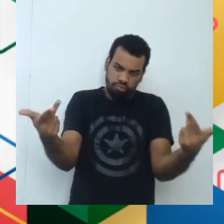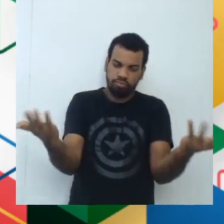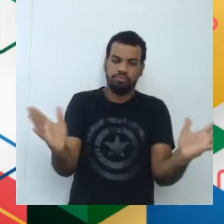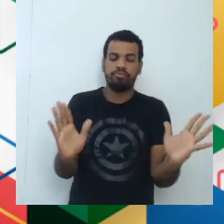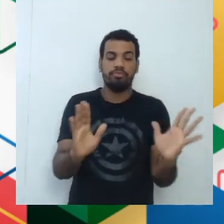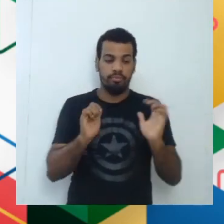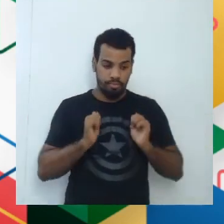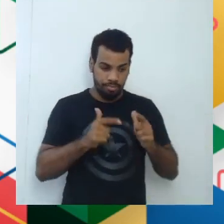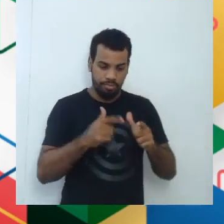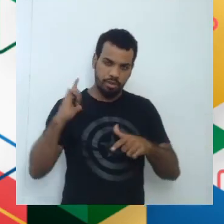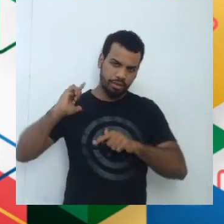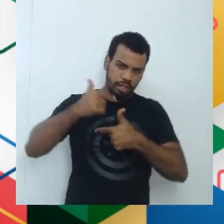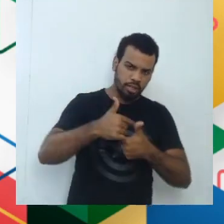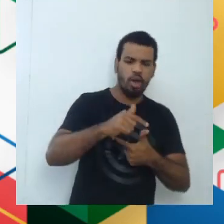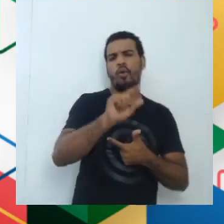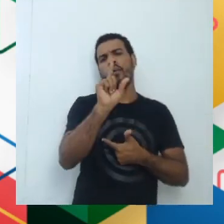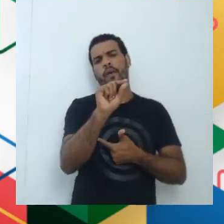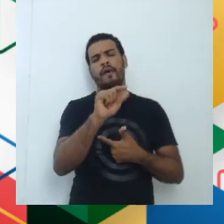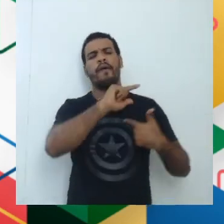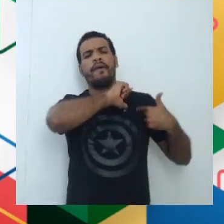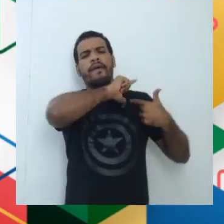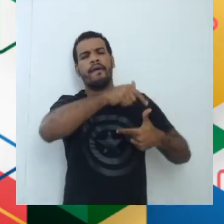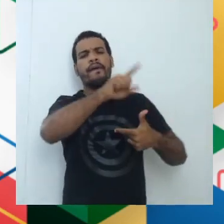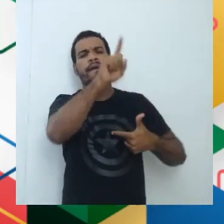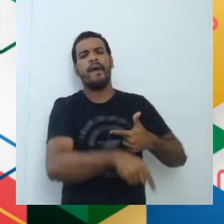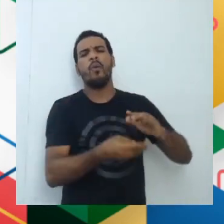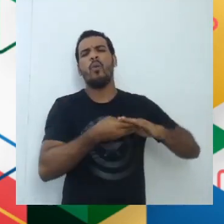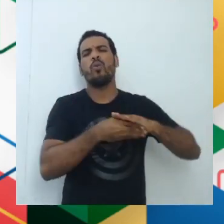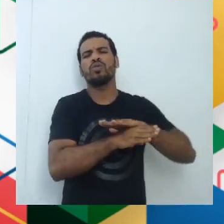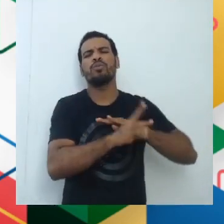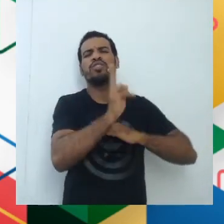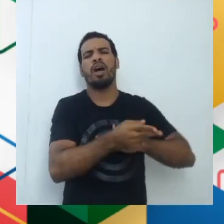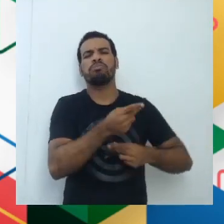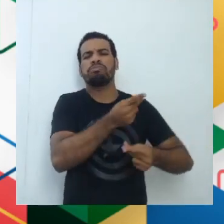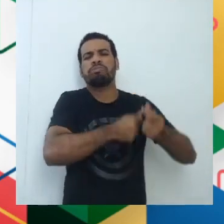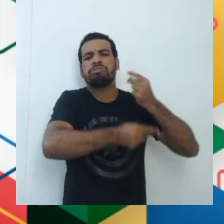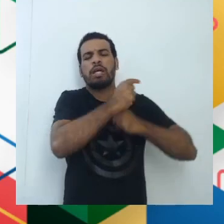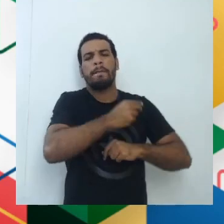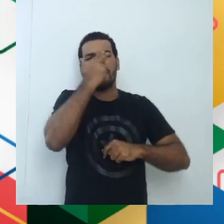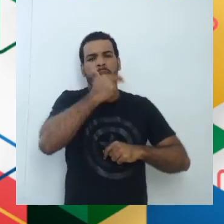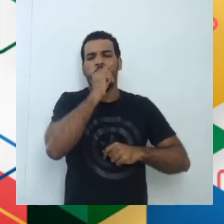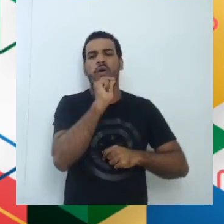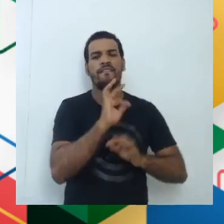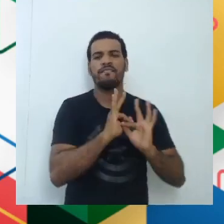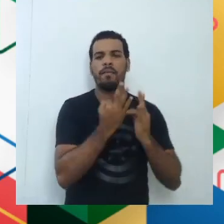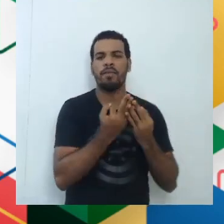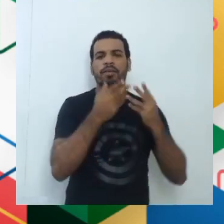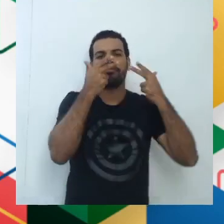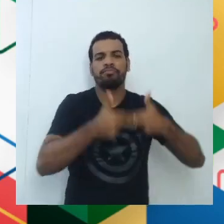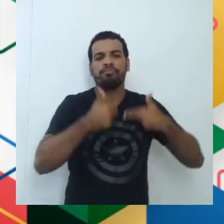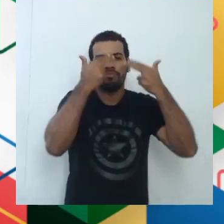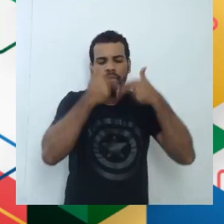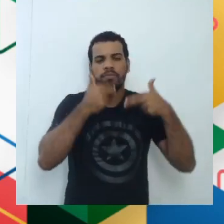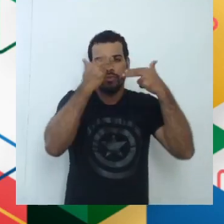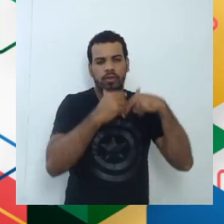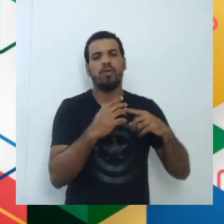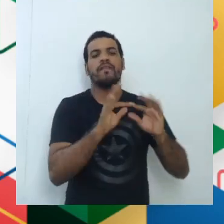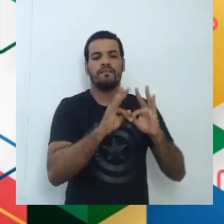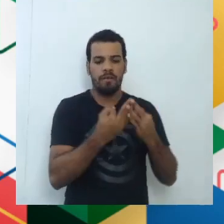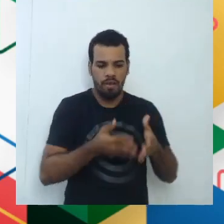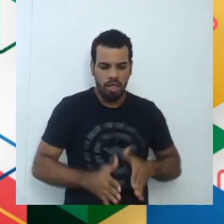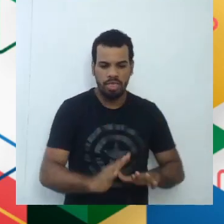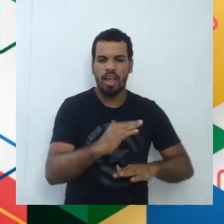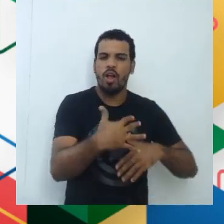A ação tradicional, ela tem por base um costume arraigado, a tradição familiar ou um hábito que é passado de geração em